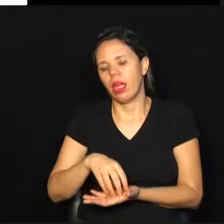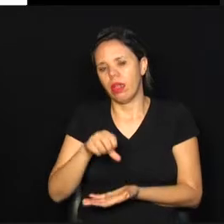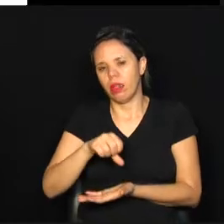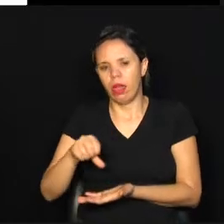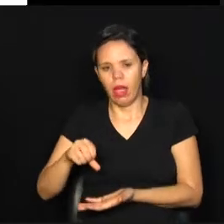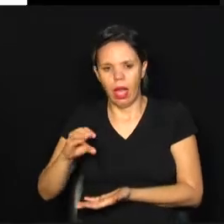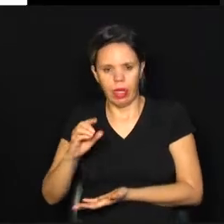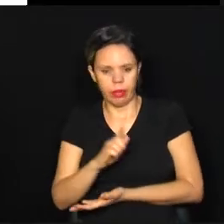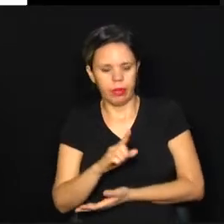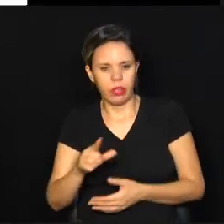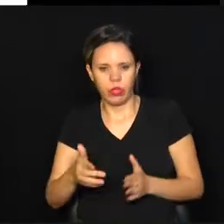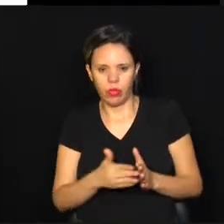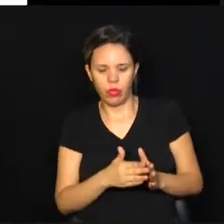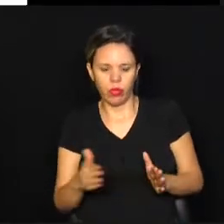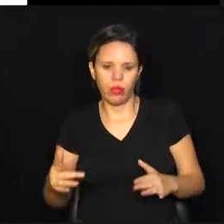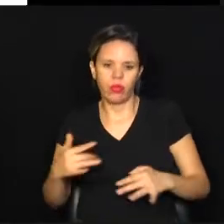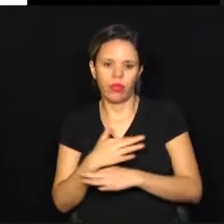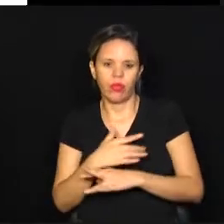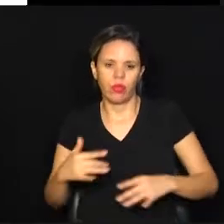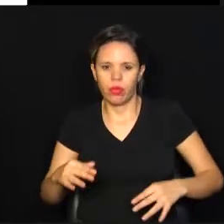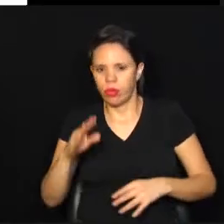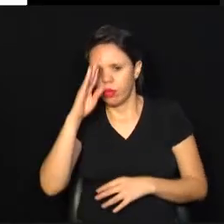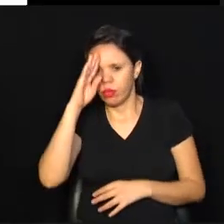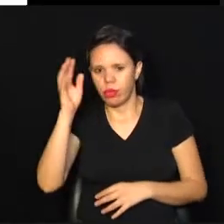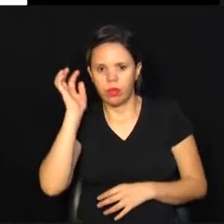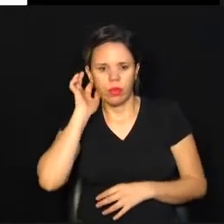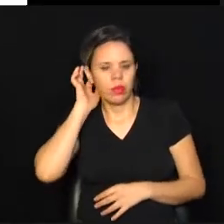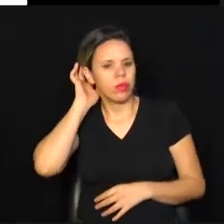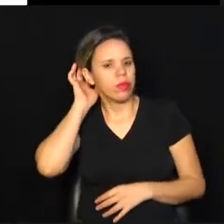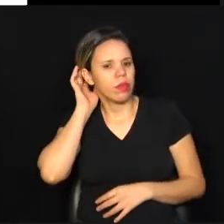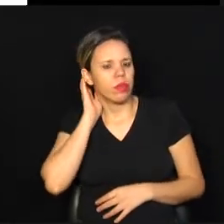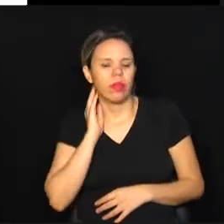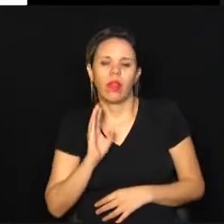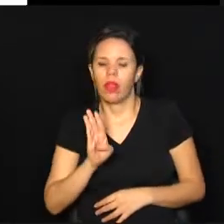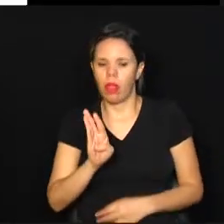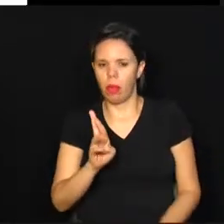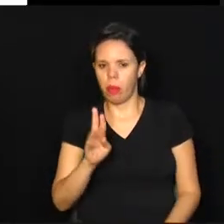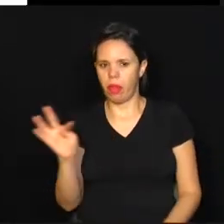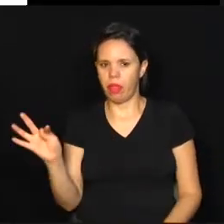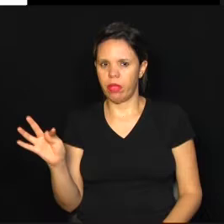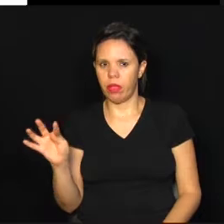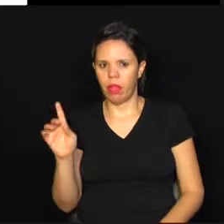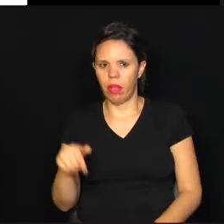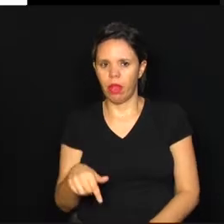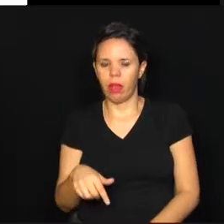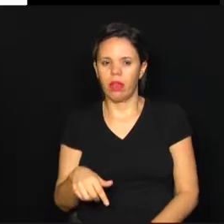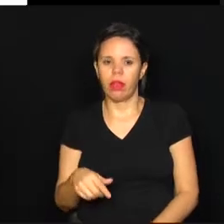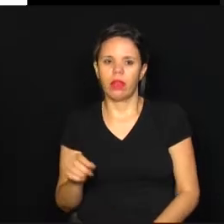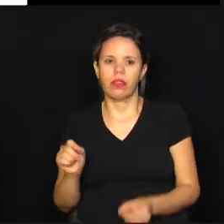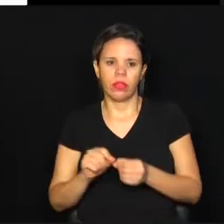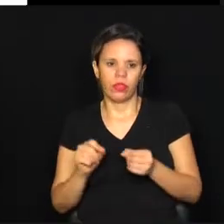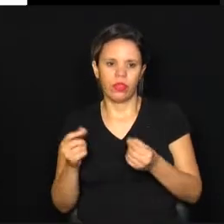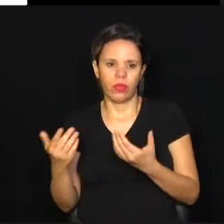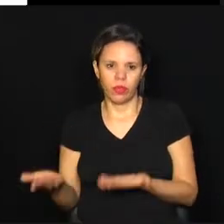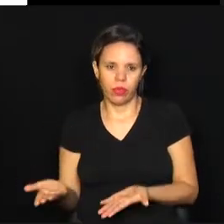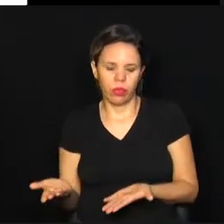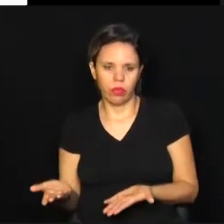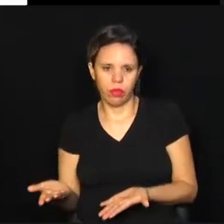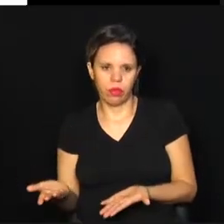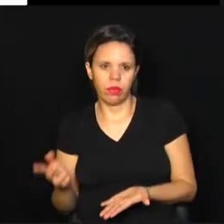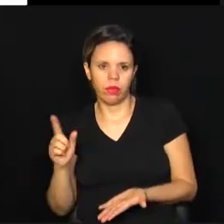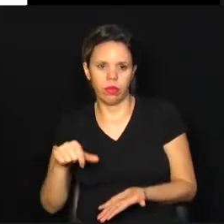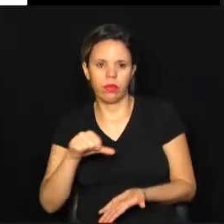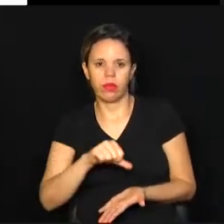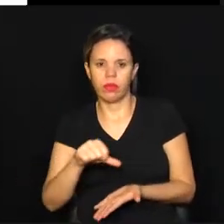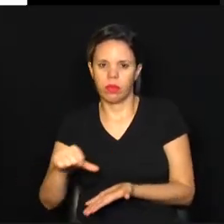ao longo do eixo de mobilidade principal, inclusive onde o BRT ali está sendo feito, né? Mas então é uma região